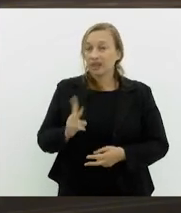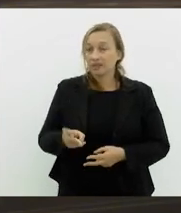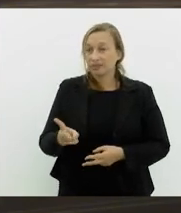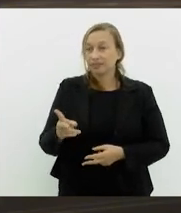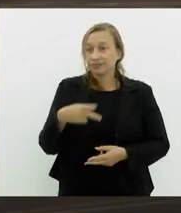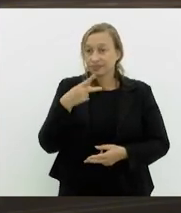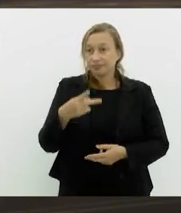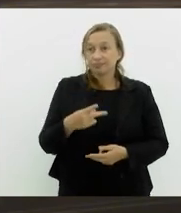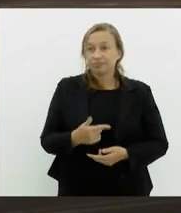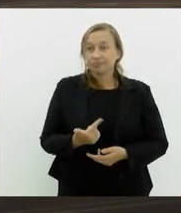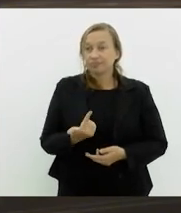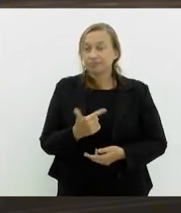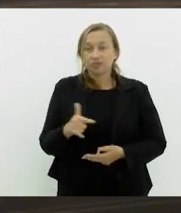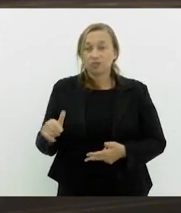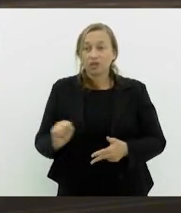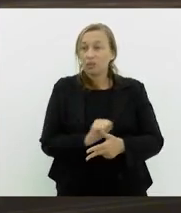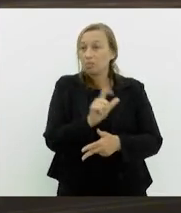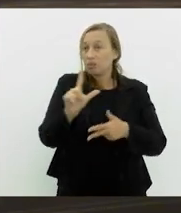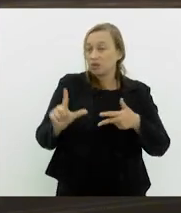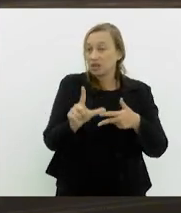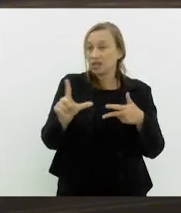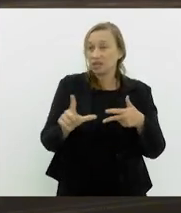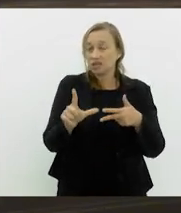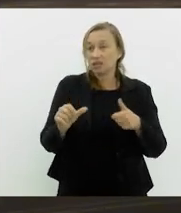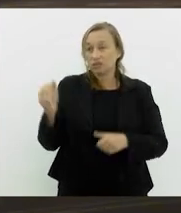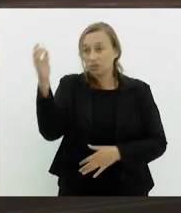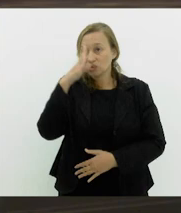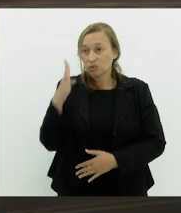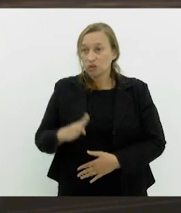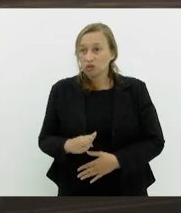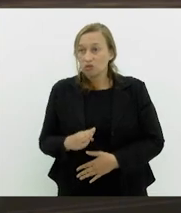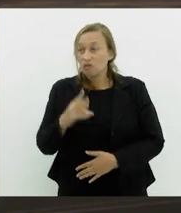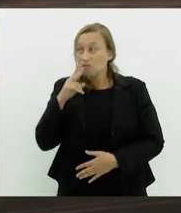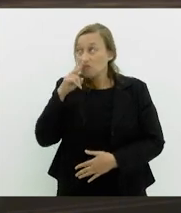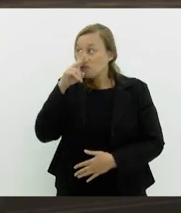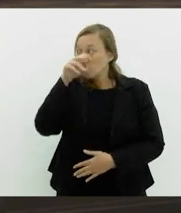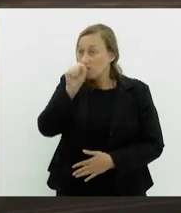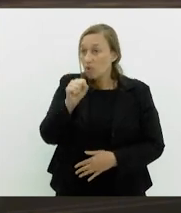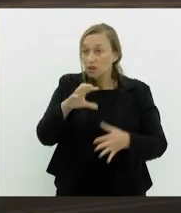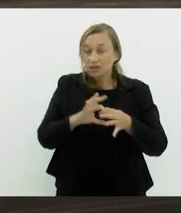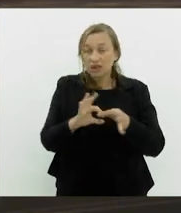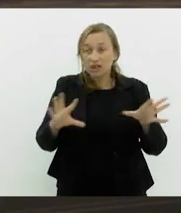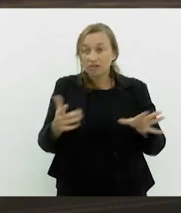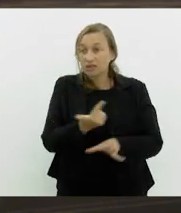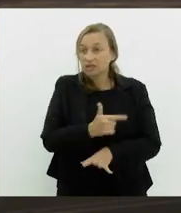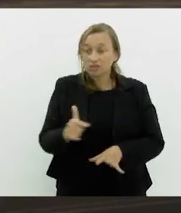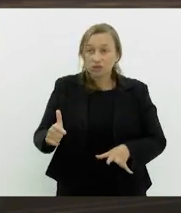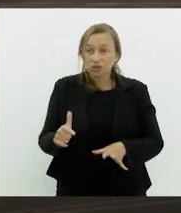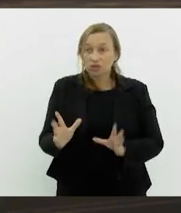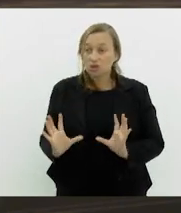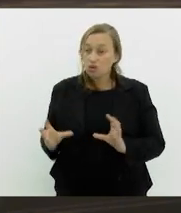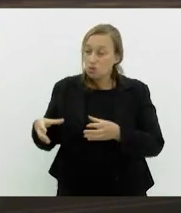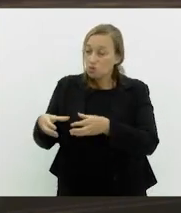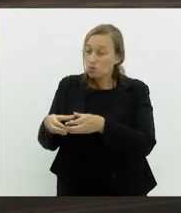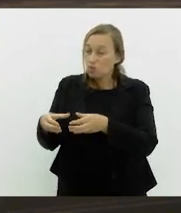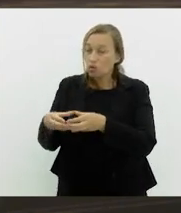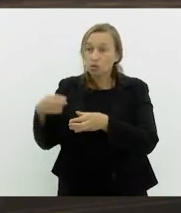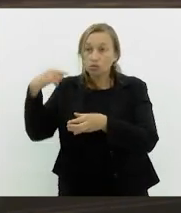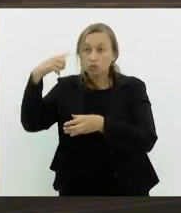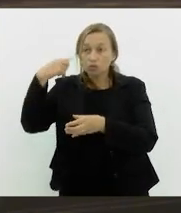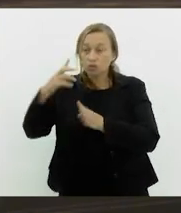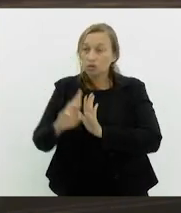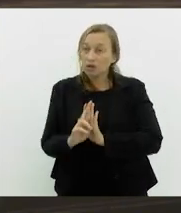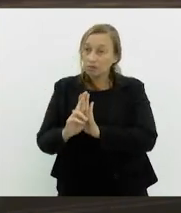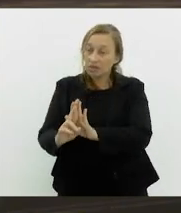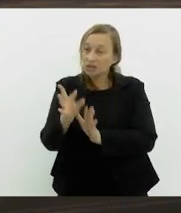que não há Poder Legislativo no Brasil forte e independente se não tiver um órgão de consultoria, representação